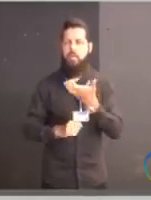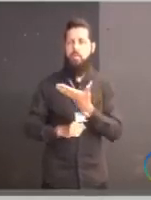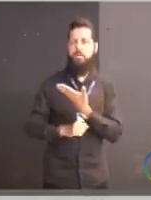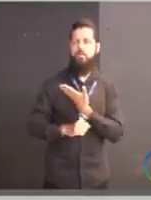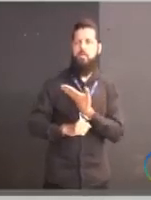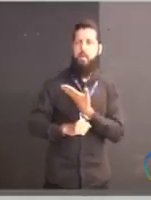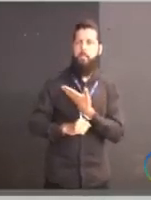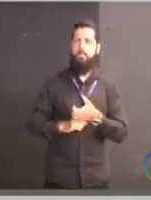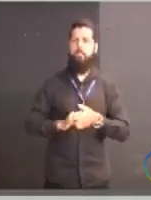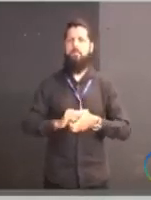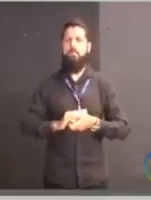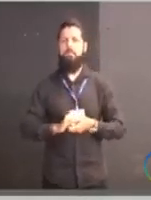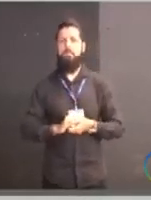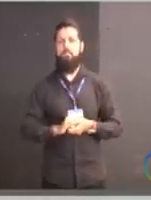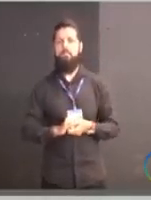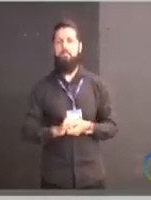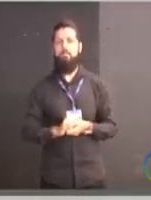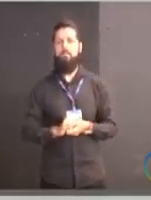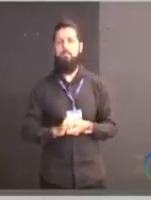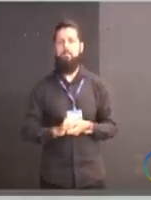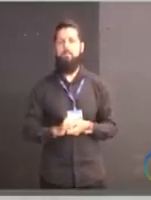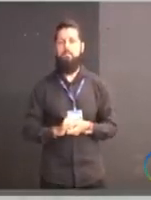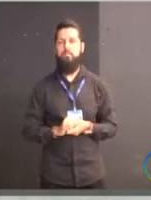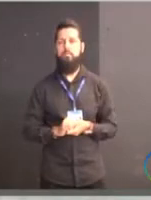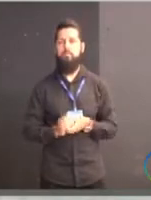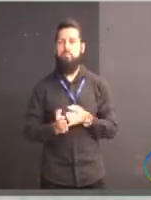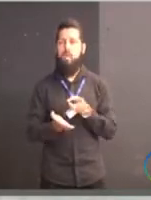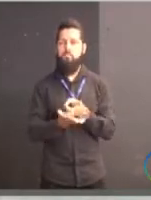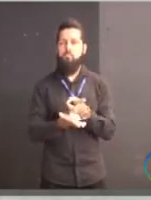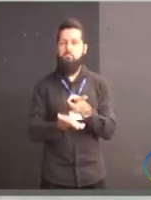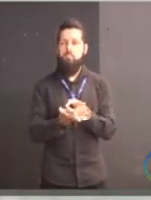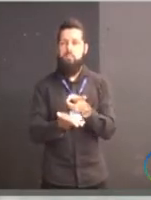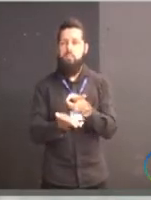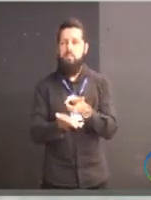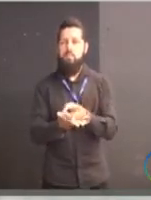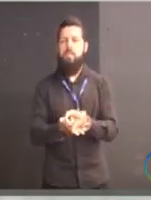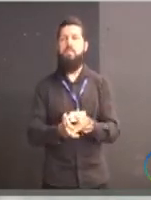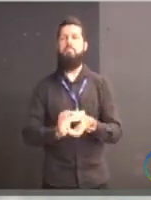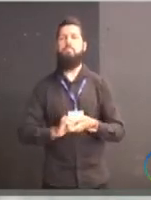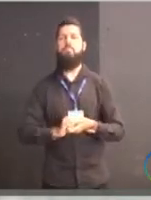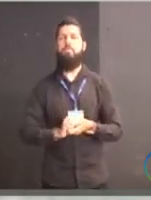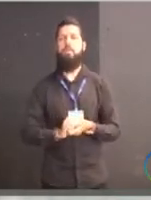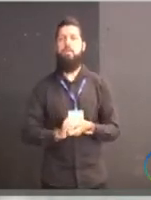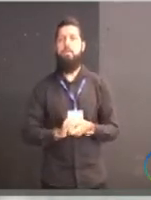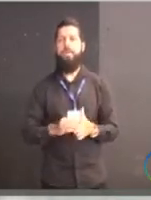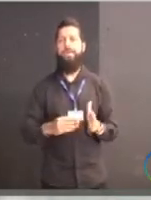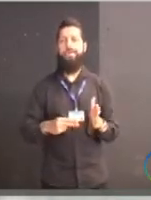Inglaterra, ele está sempre interessado, nos últimos 2 anos,